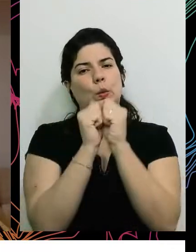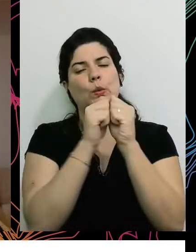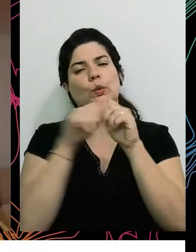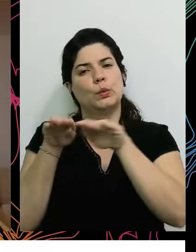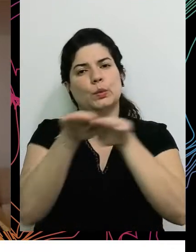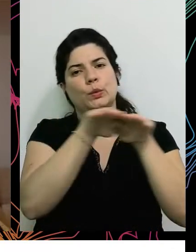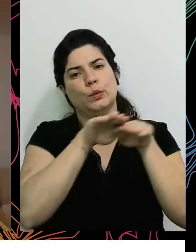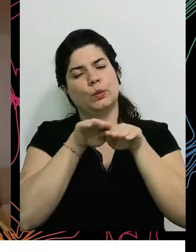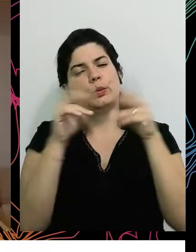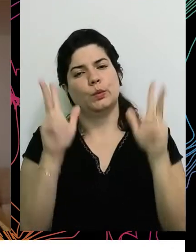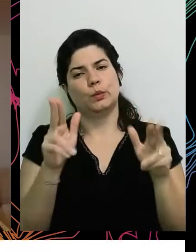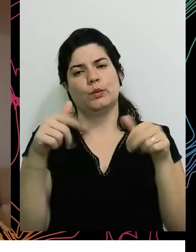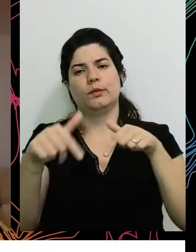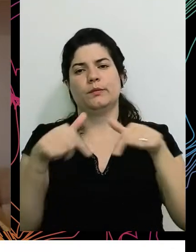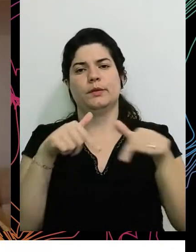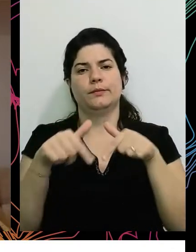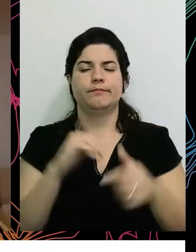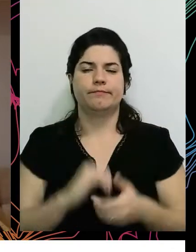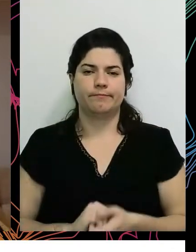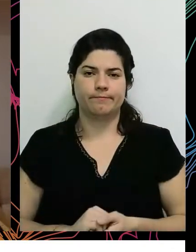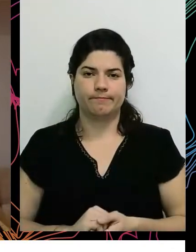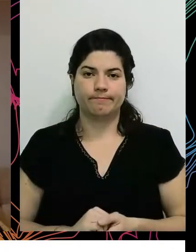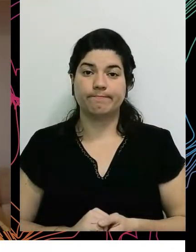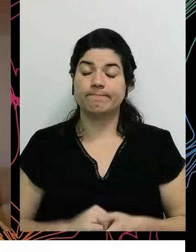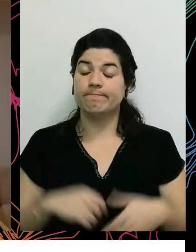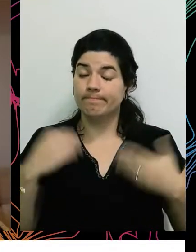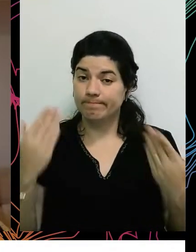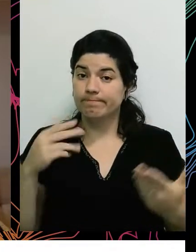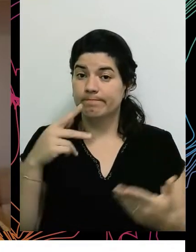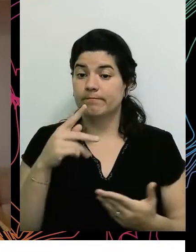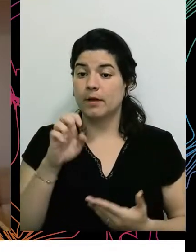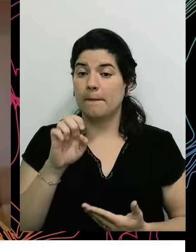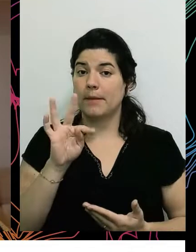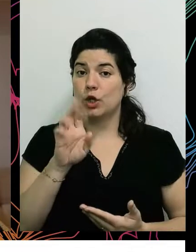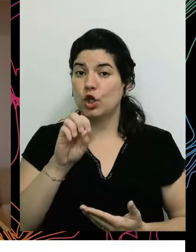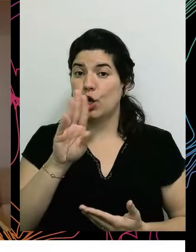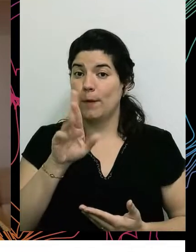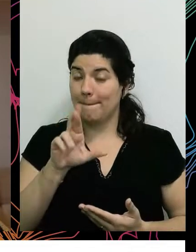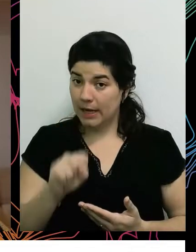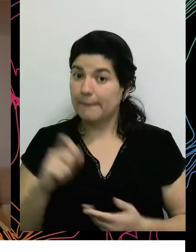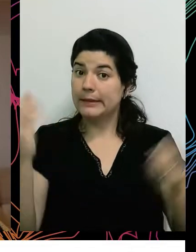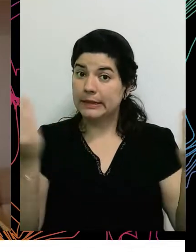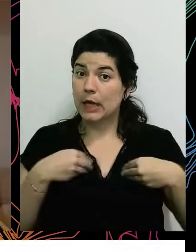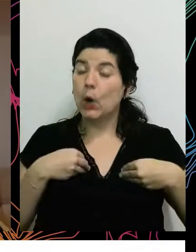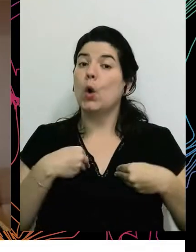pessoas. Então, a Petrobras me deu essa oportunidade, não vou dizer que foi fácil.